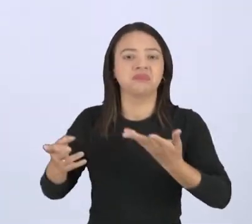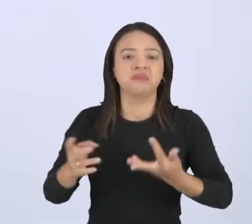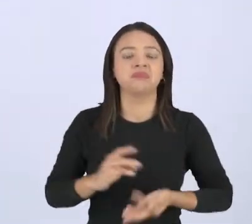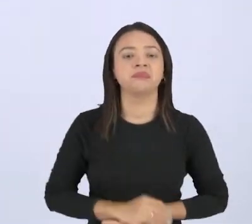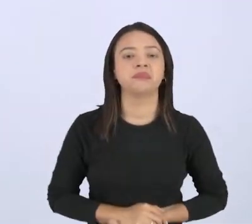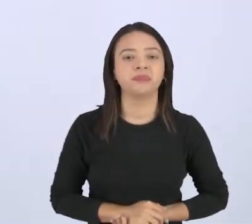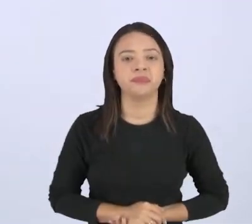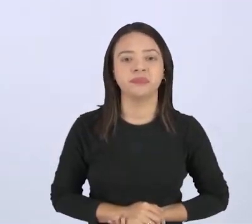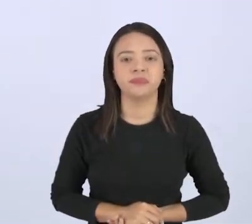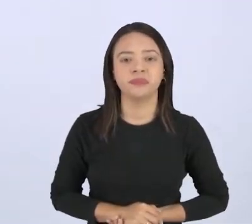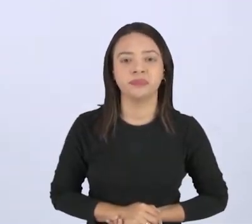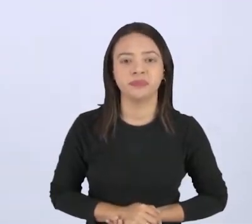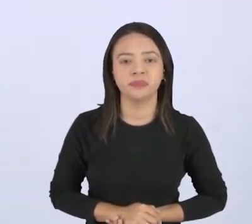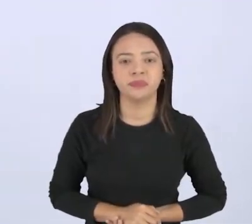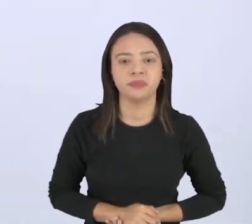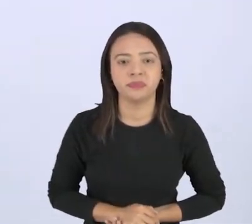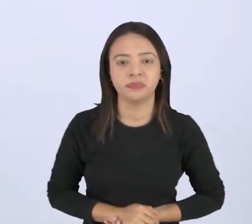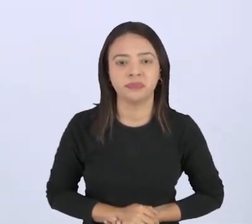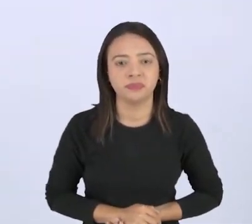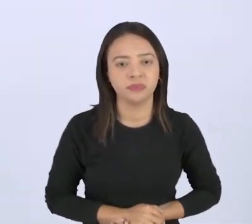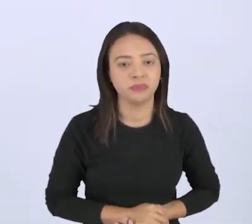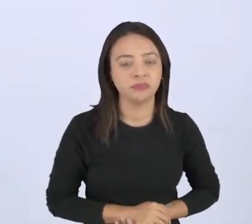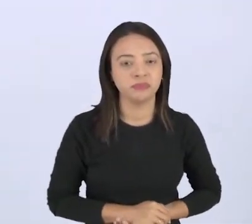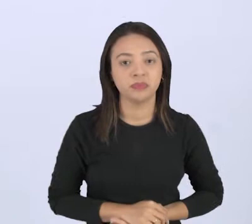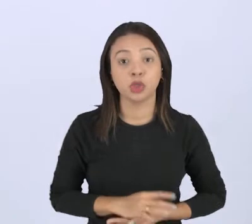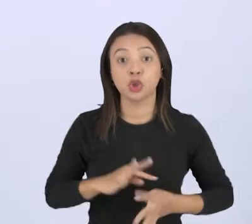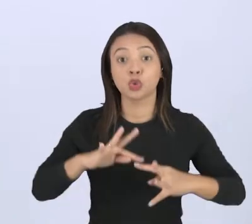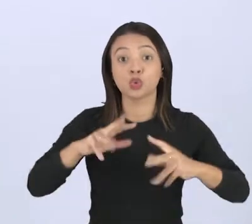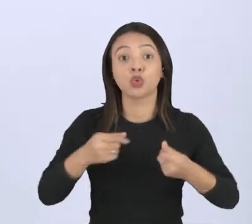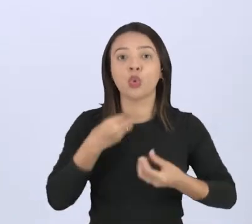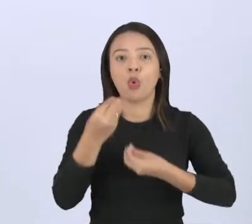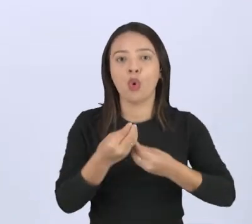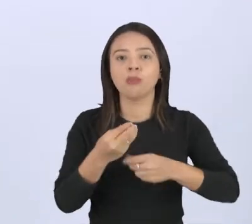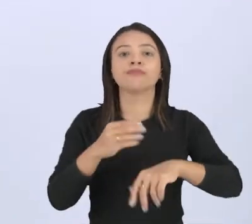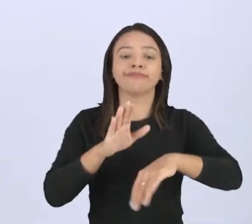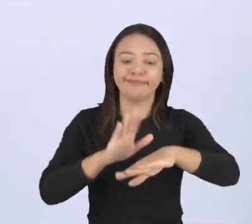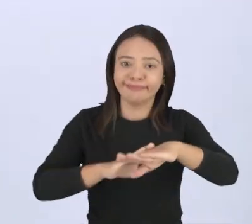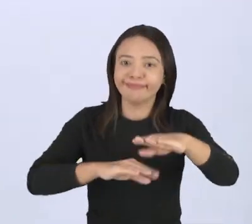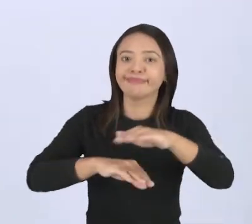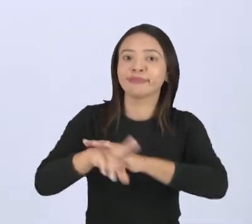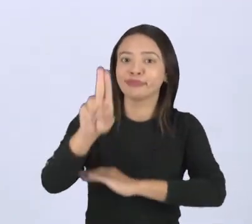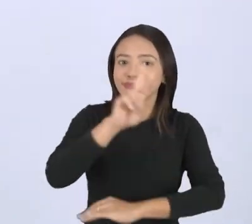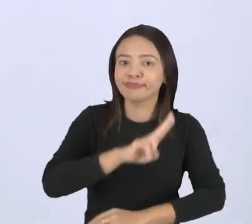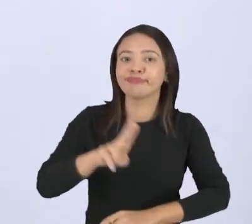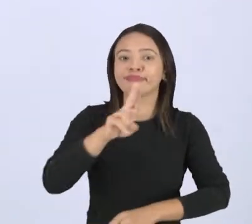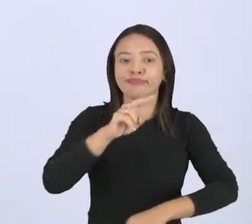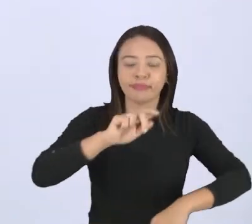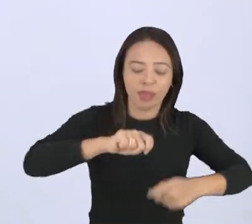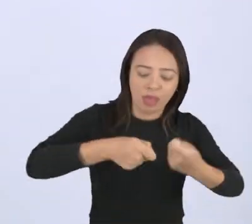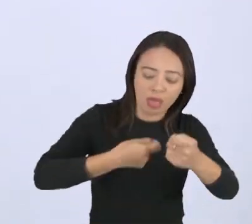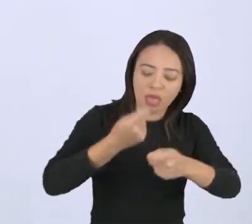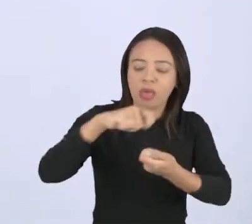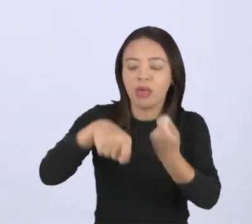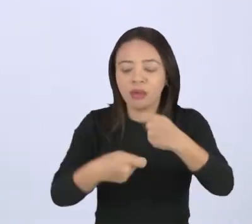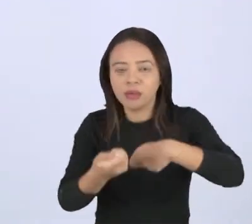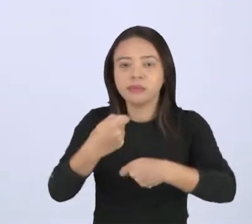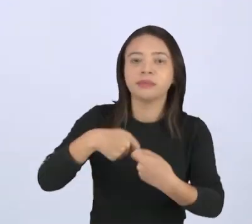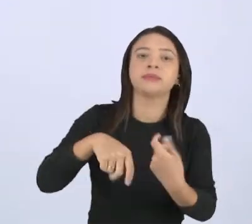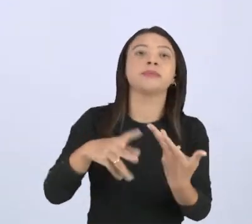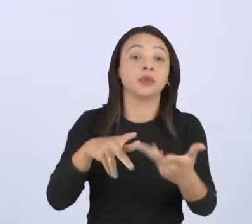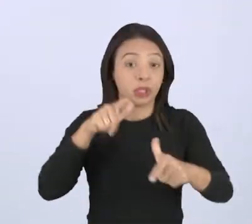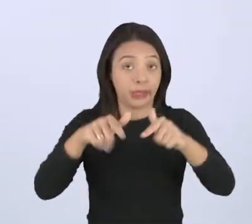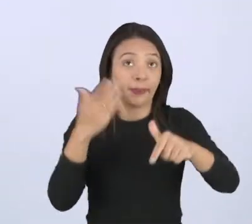que compunham uma residência. Tudo manualmente. Então esse é um processo que fez parte do trabalho